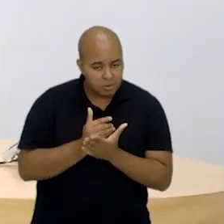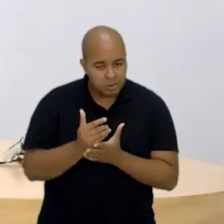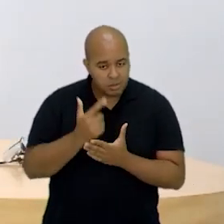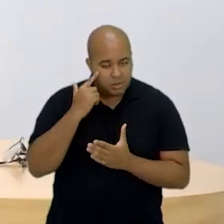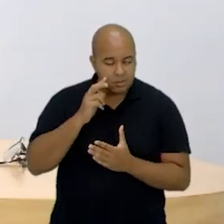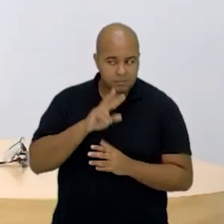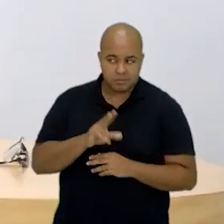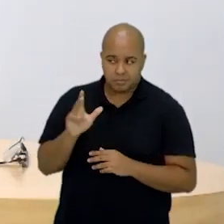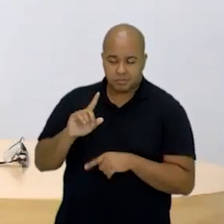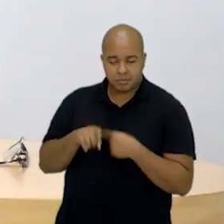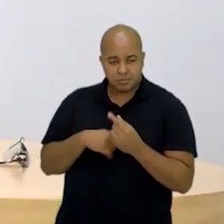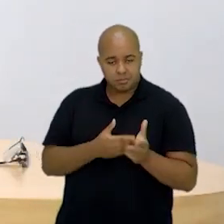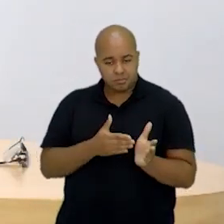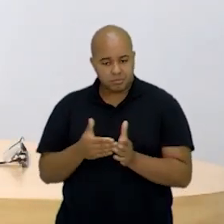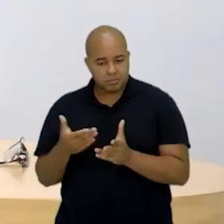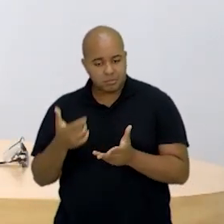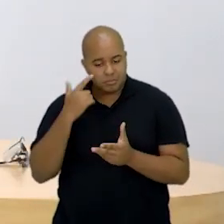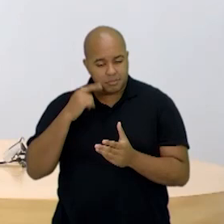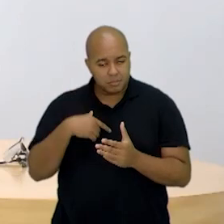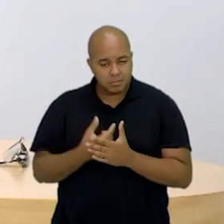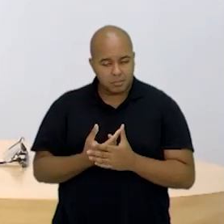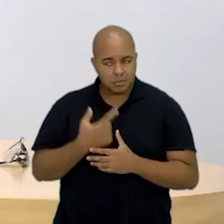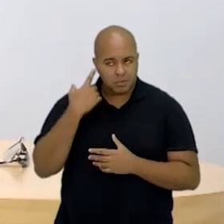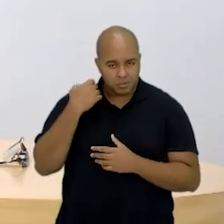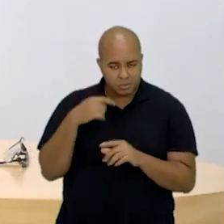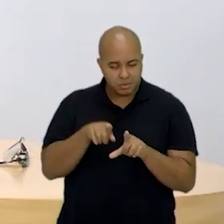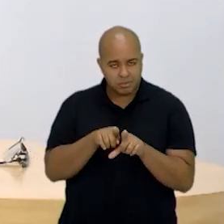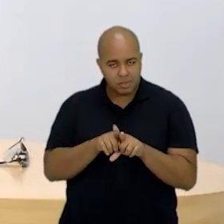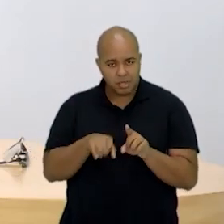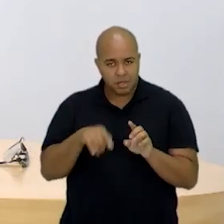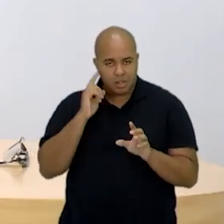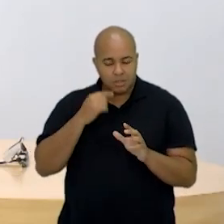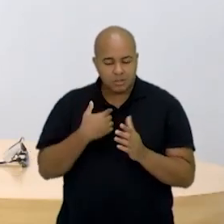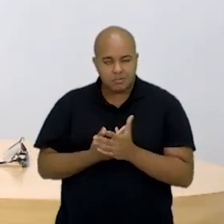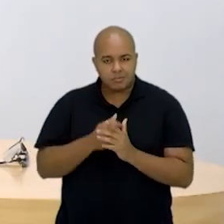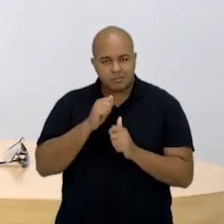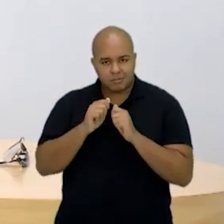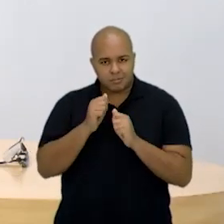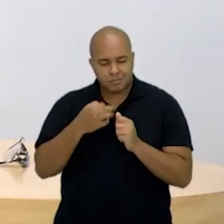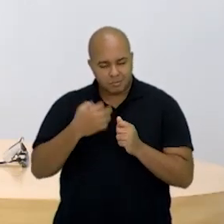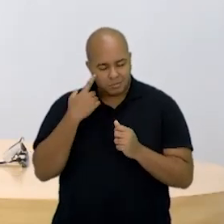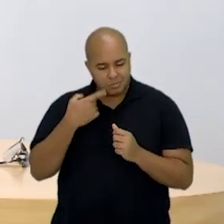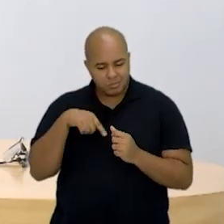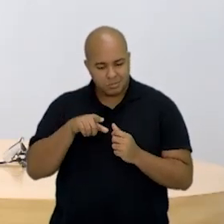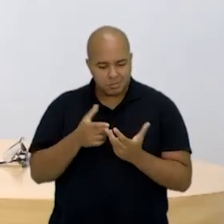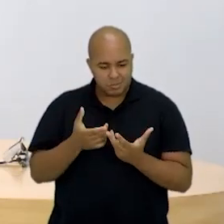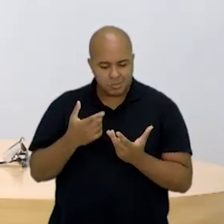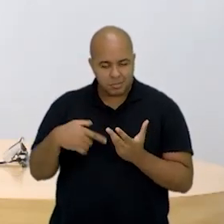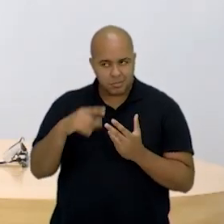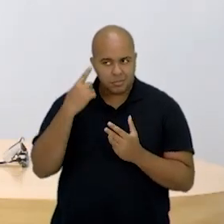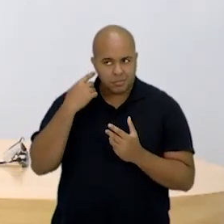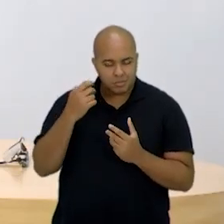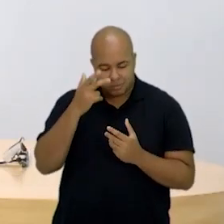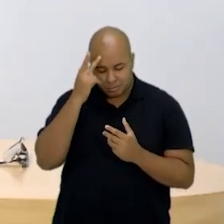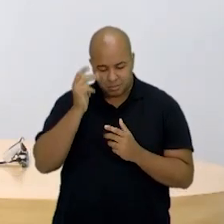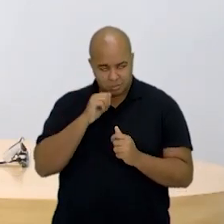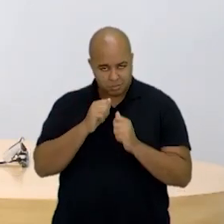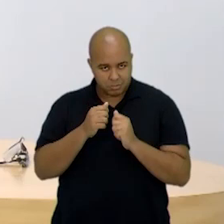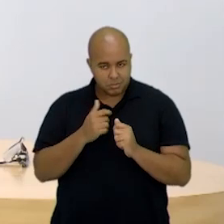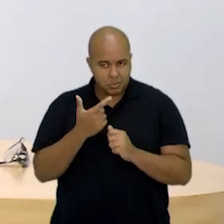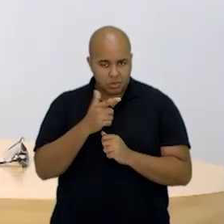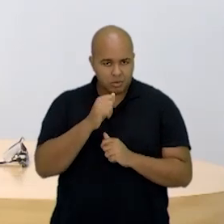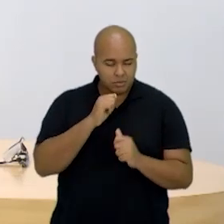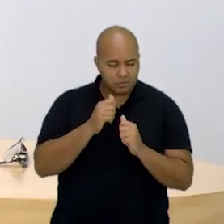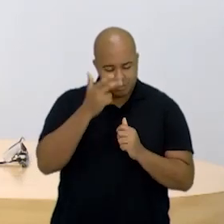a ver daqui para frente agora e ao ouvir também são entrevistas Então a gente vai ouvir pessoas entrevistando